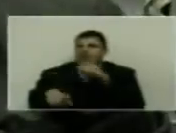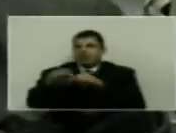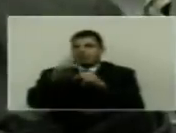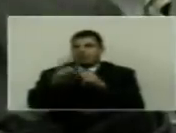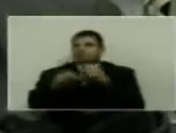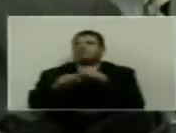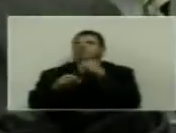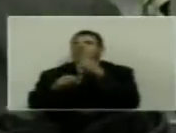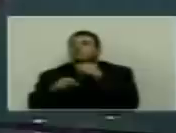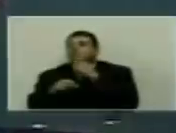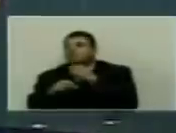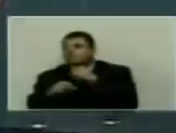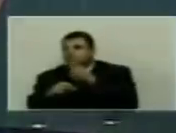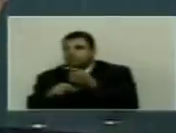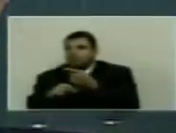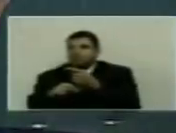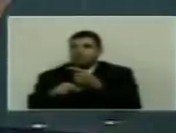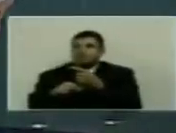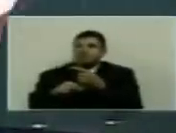algumas dúvidas